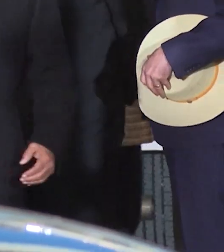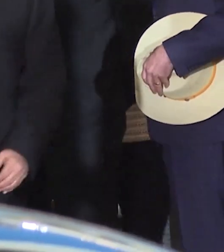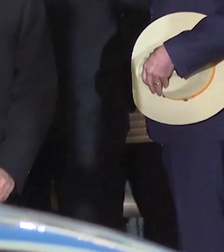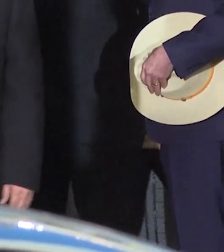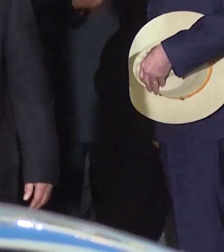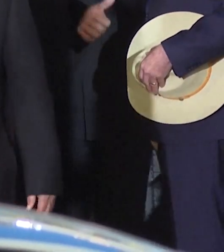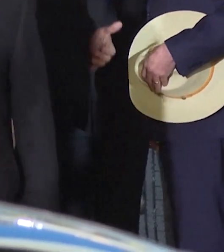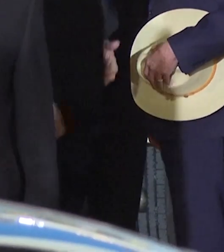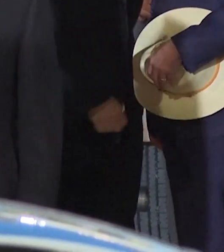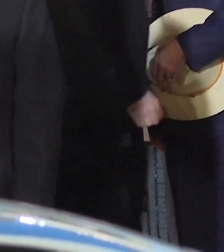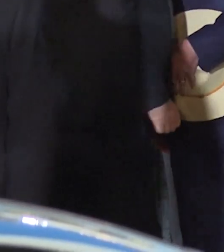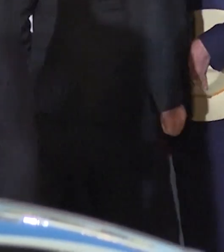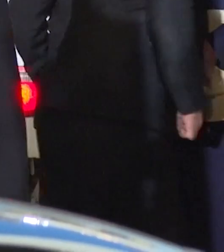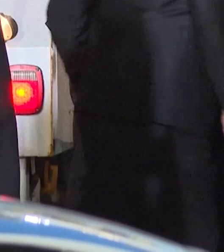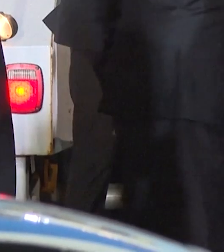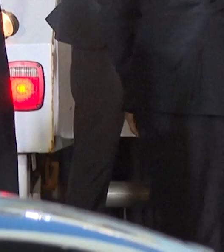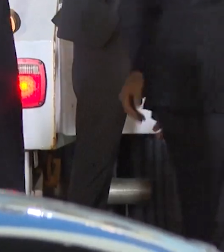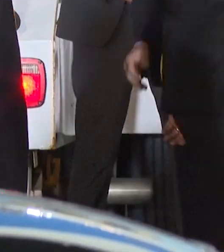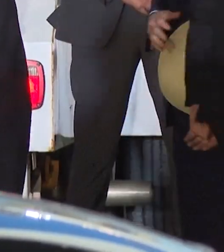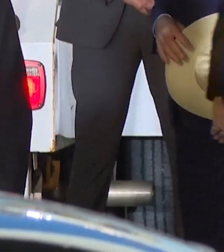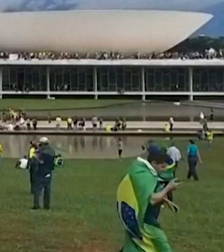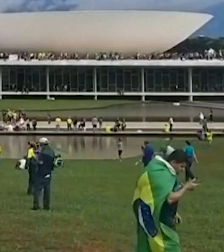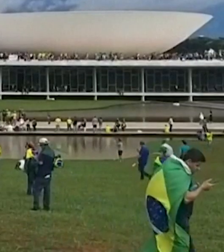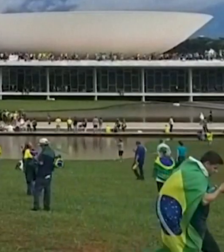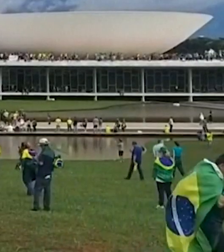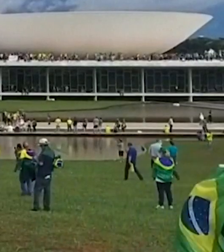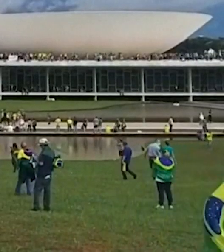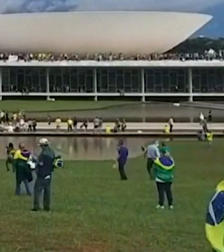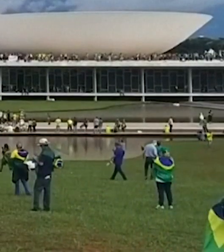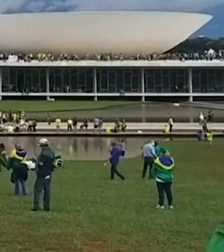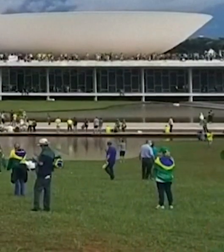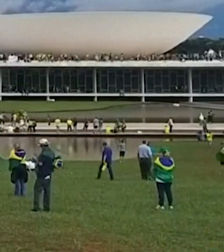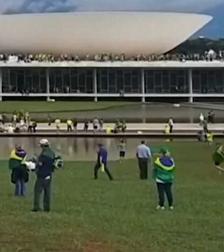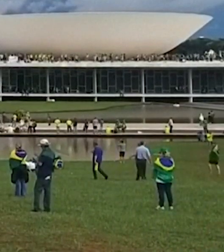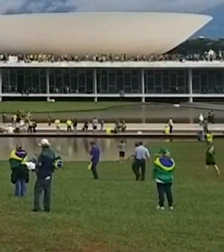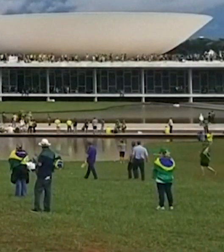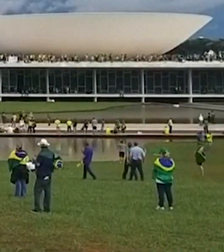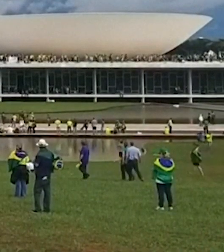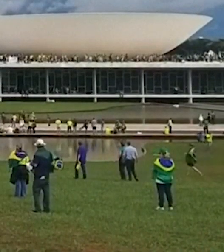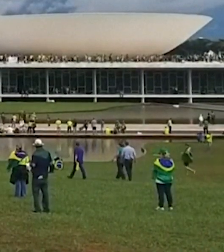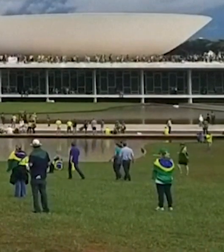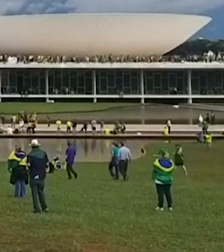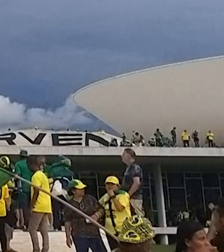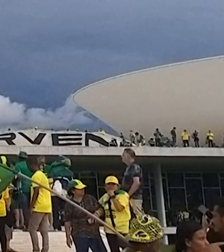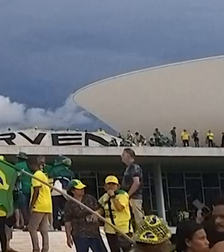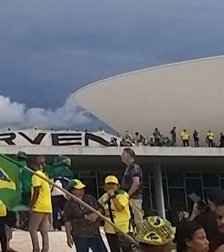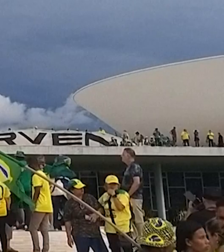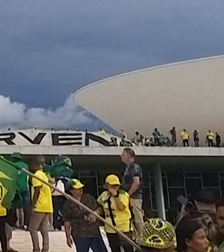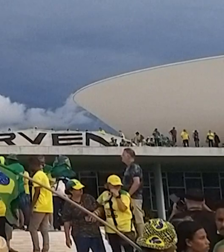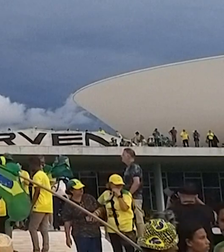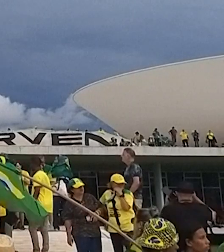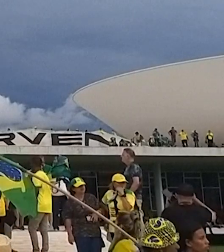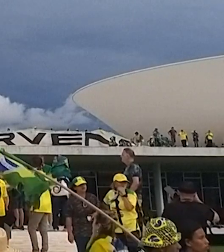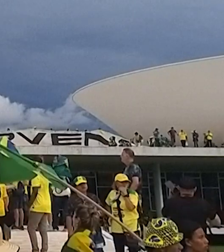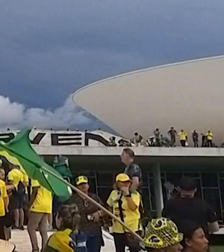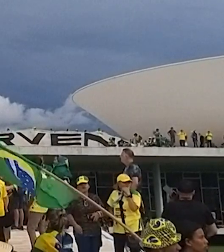Andrés Manuel López Obrador, além do premier do Canadá, Justin Trudeau, condenaram os ataques às sedes dos três poderes no Brasil por